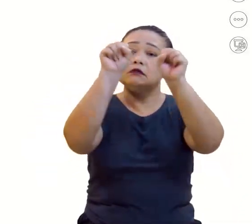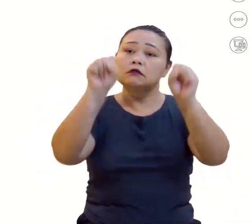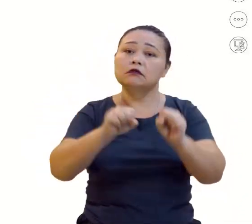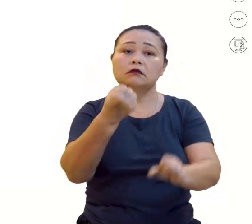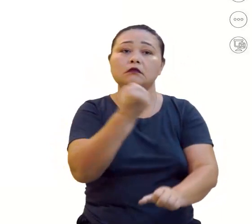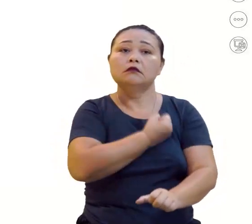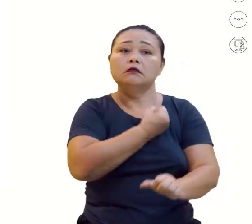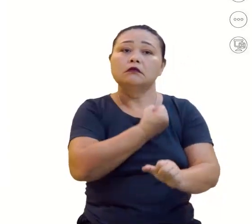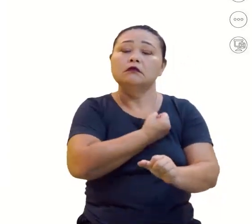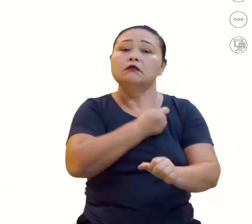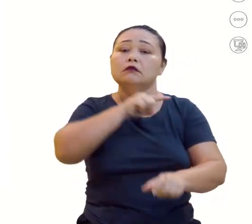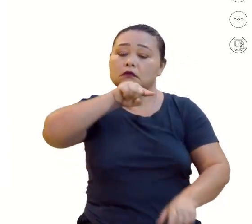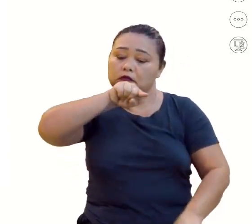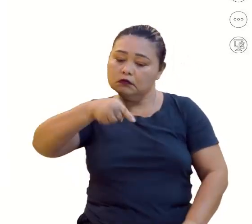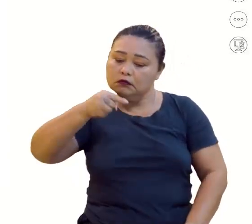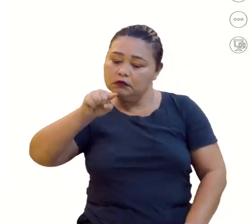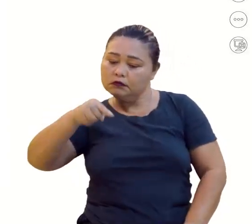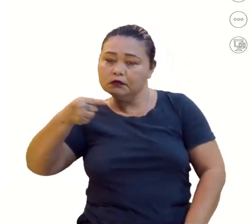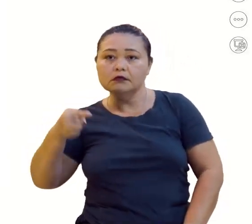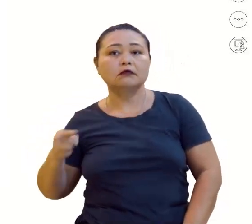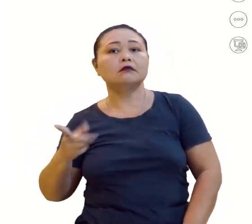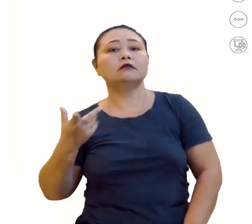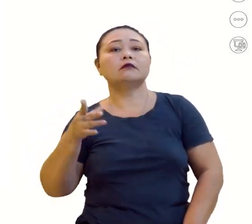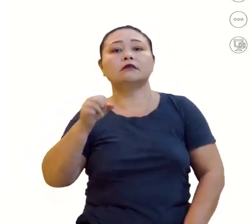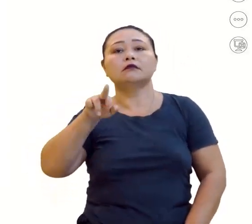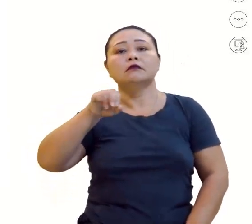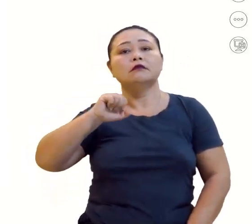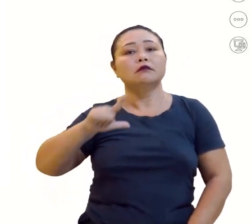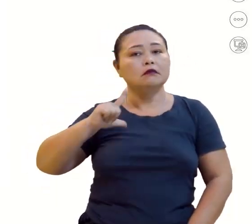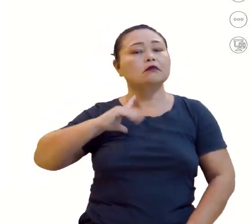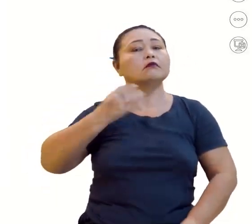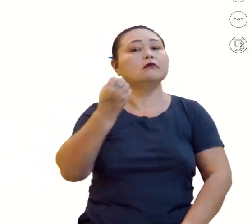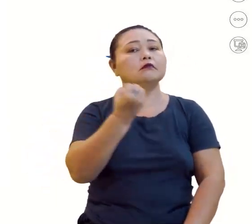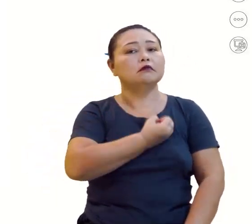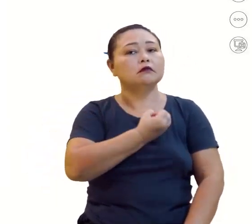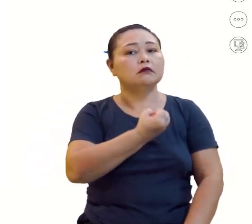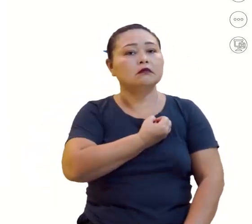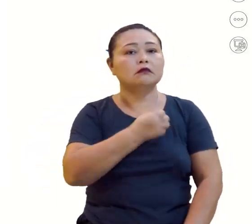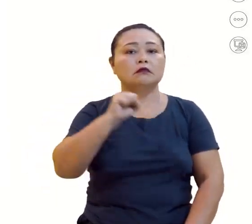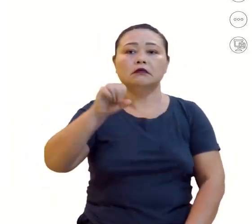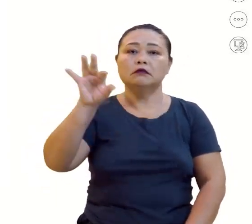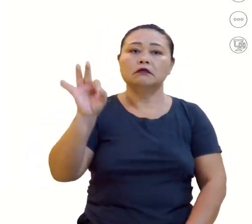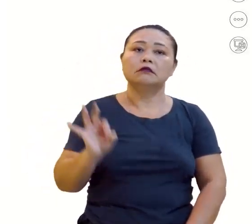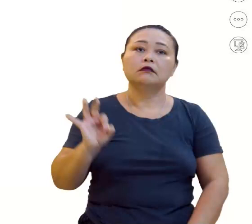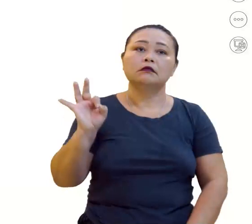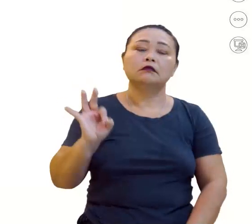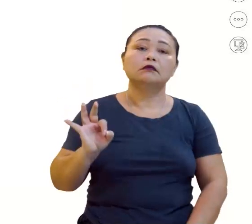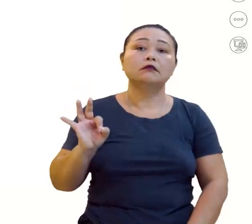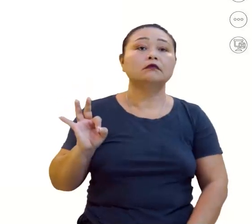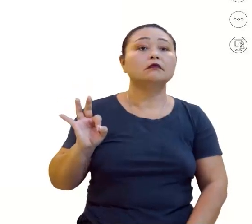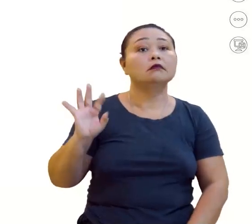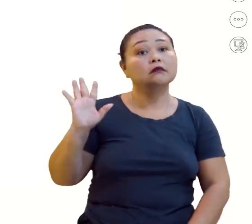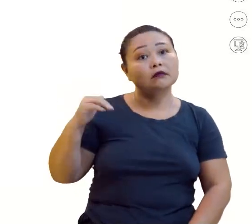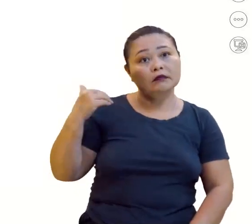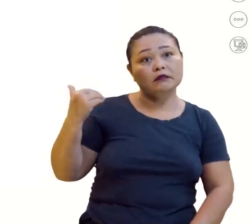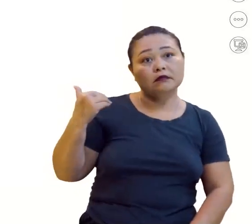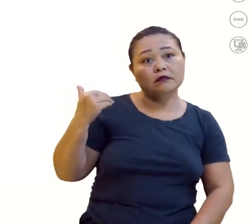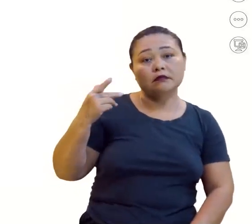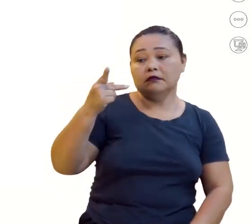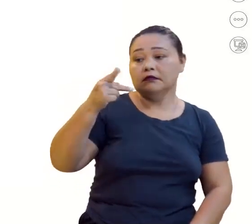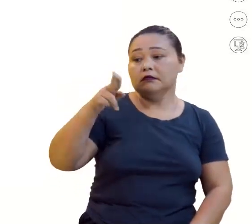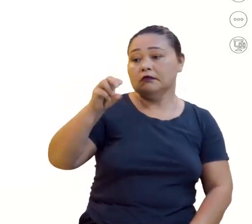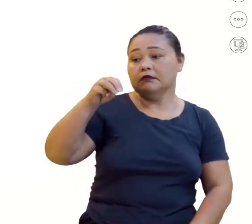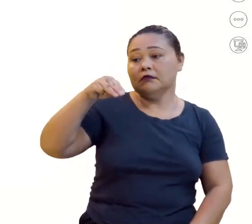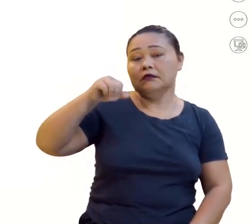métrico decimal, os números reais que nós trabalhamos, 8%. E aí aqui, professor, vem